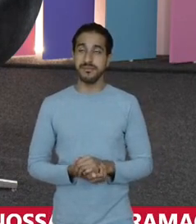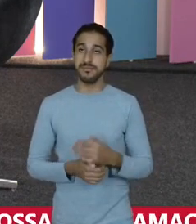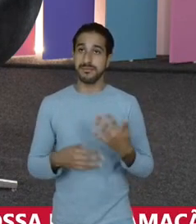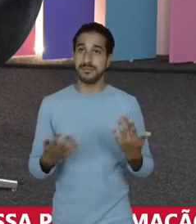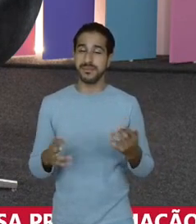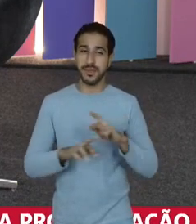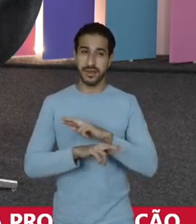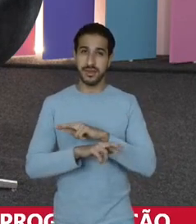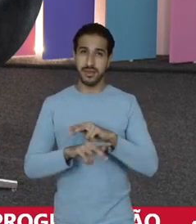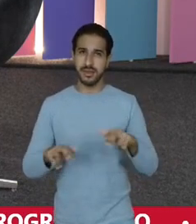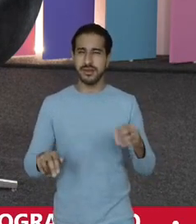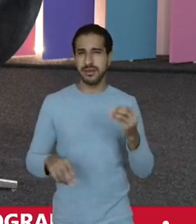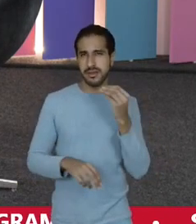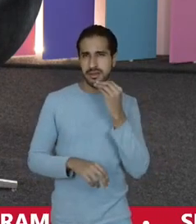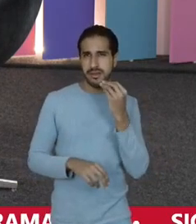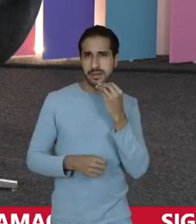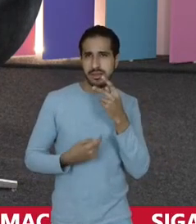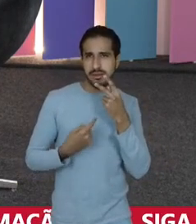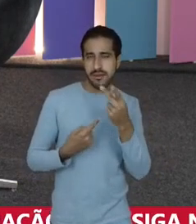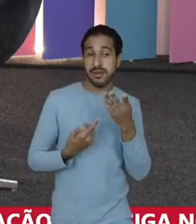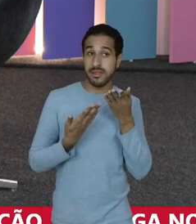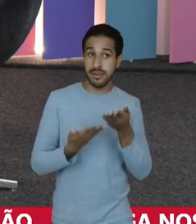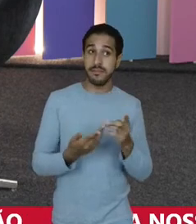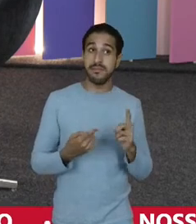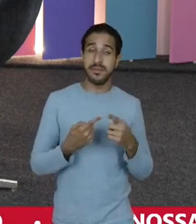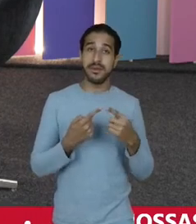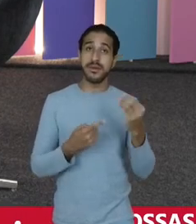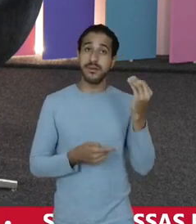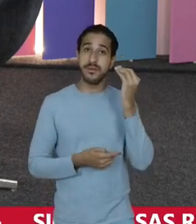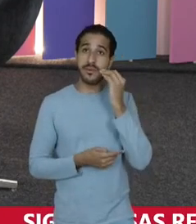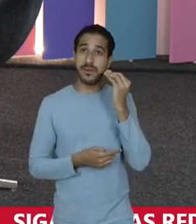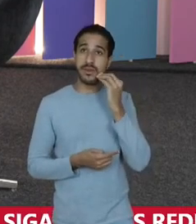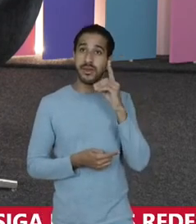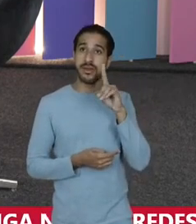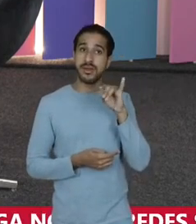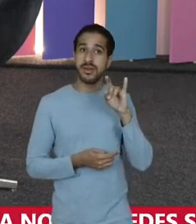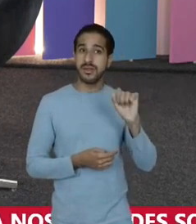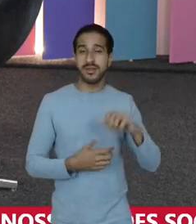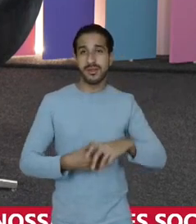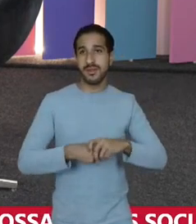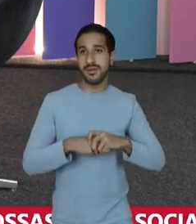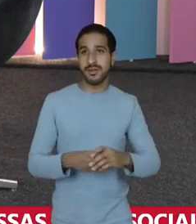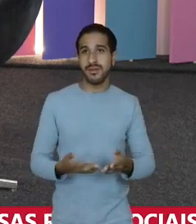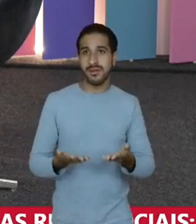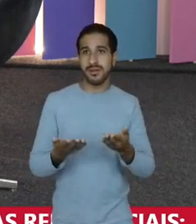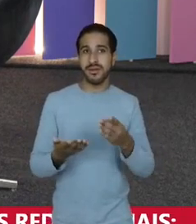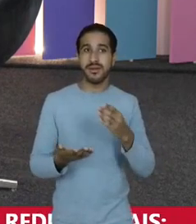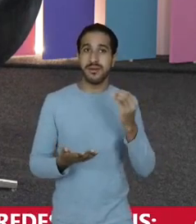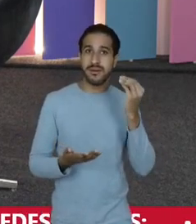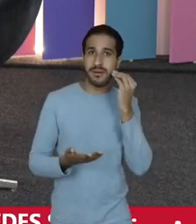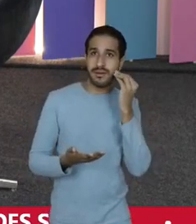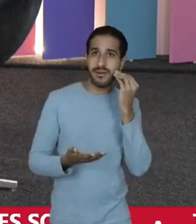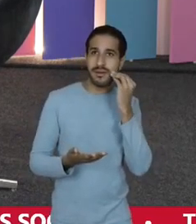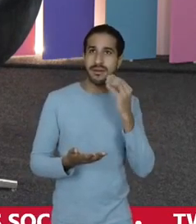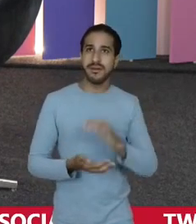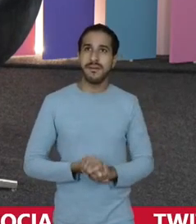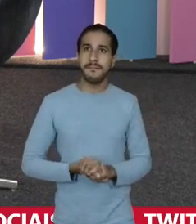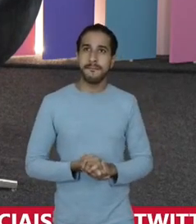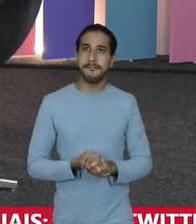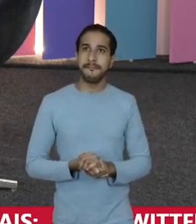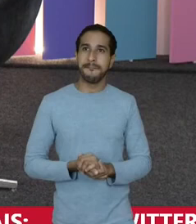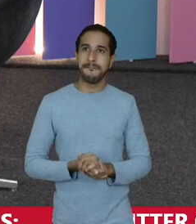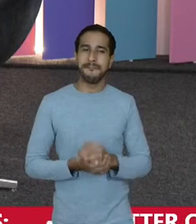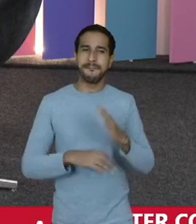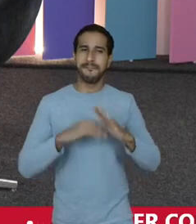Bom, são muitas, vou tentar colocar aqui. Primeiro, um beijo, Didi, eu não te cumprimentei. Um beijo, meu amor.